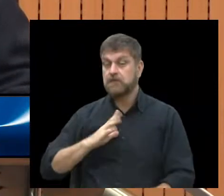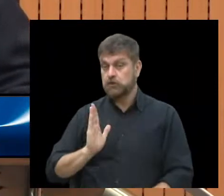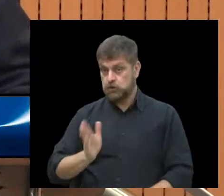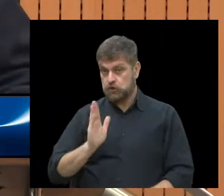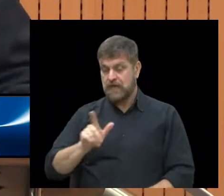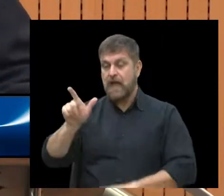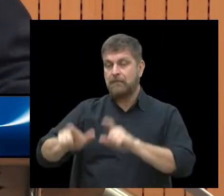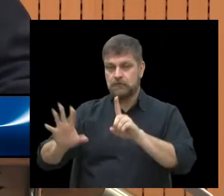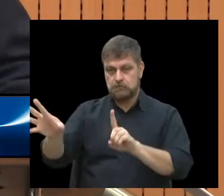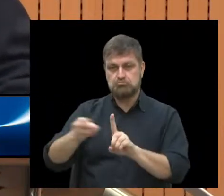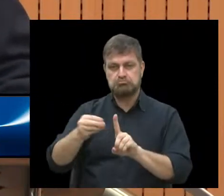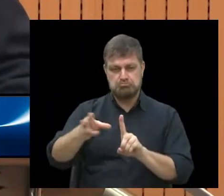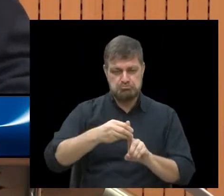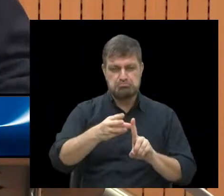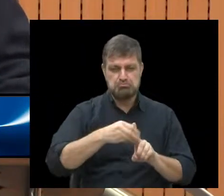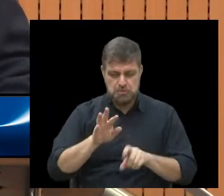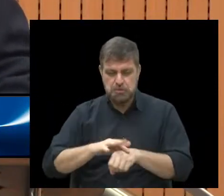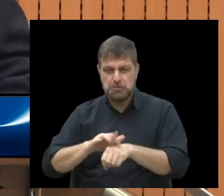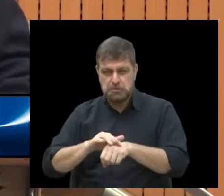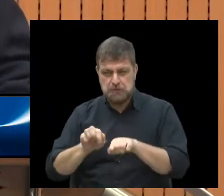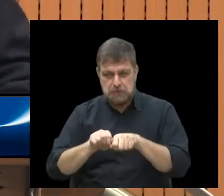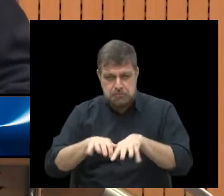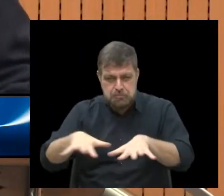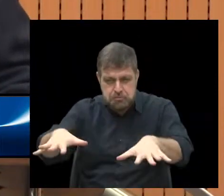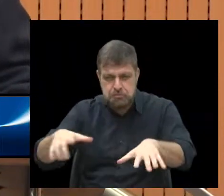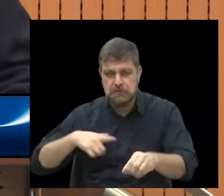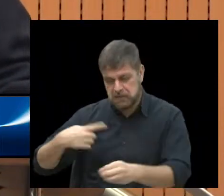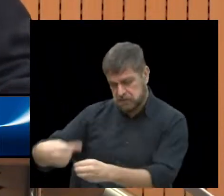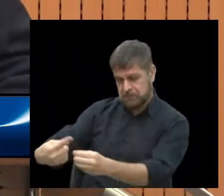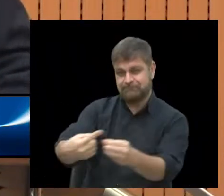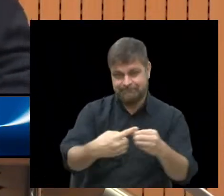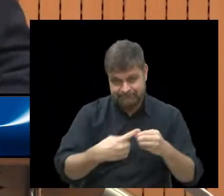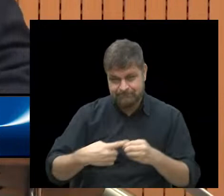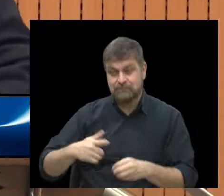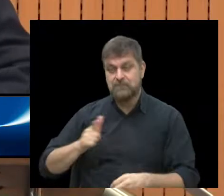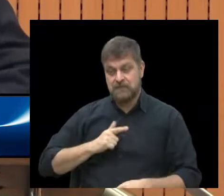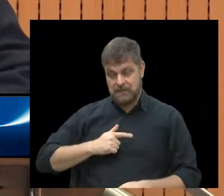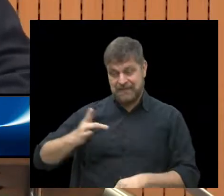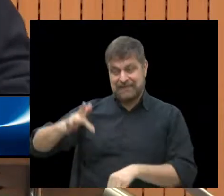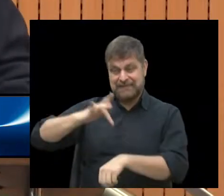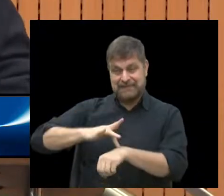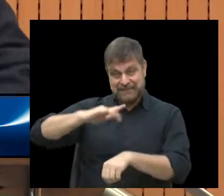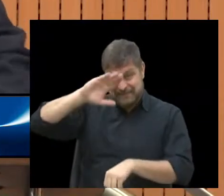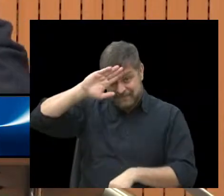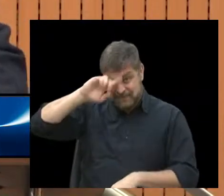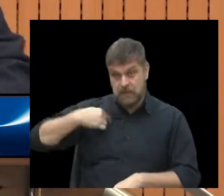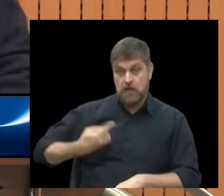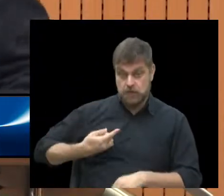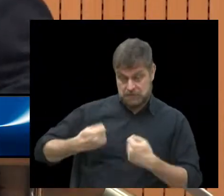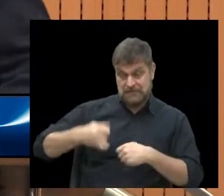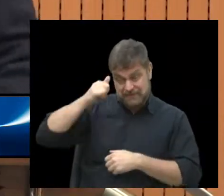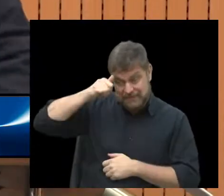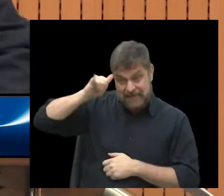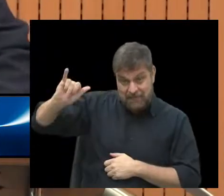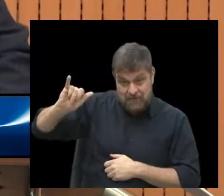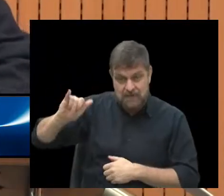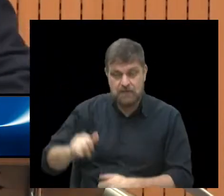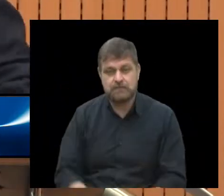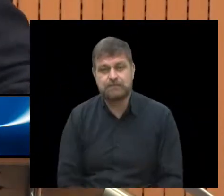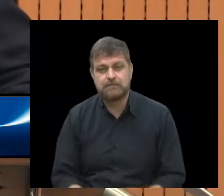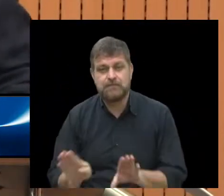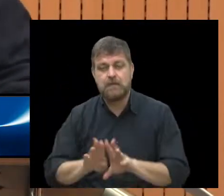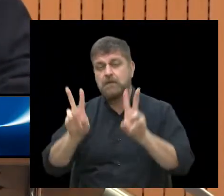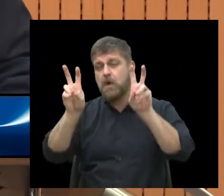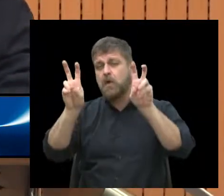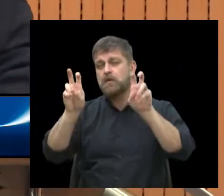em Campinas, já tem casos em muitas cidades, e nós temos que fazer a prevenção. E também, outro assunto,